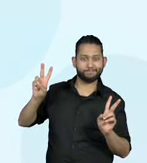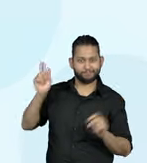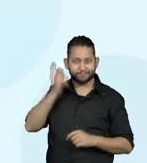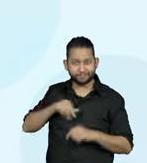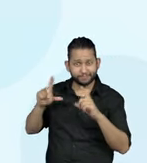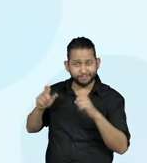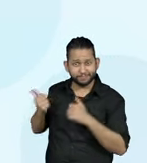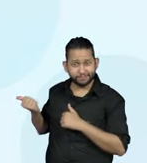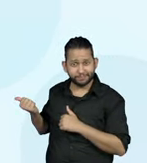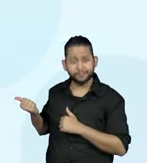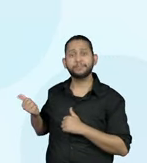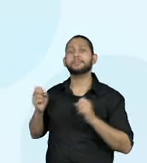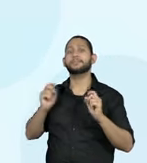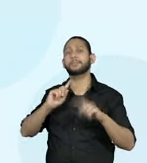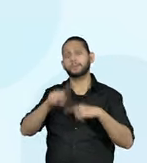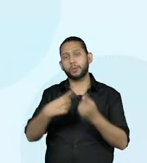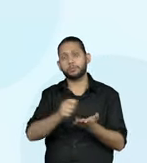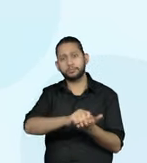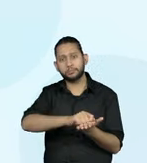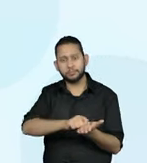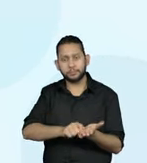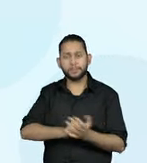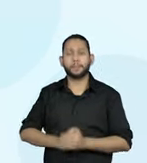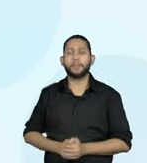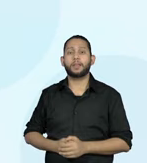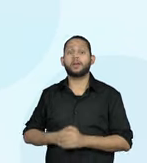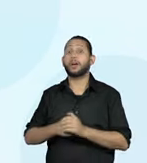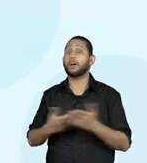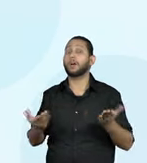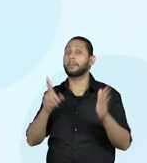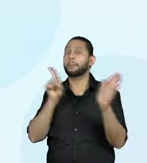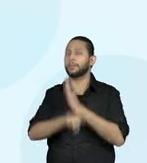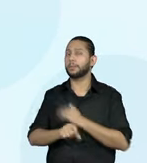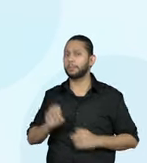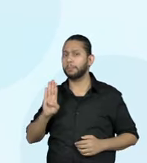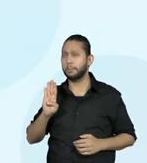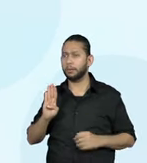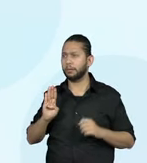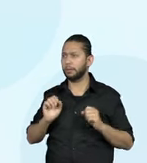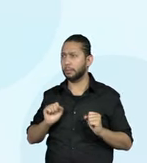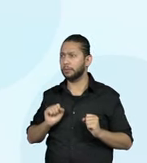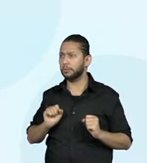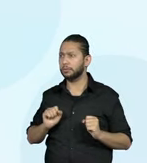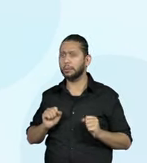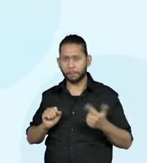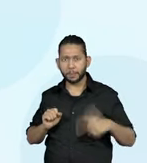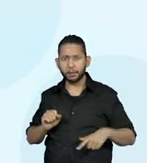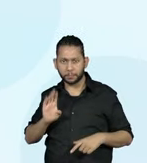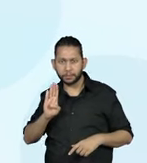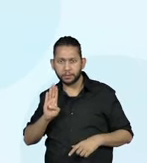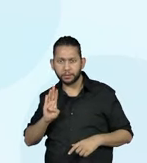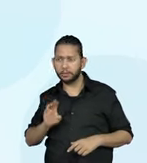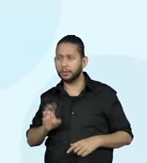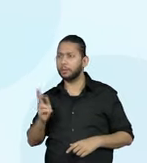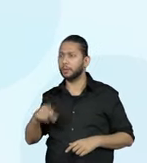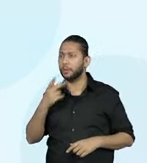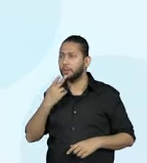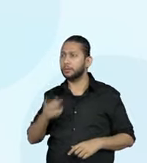ok? Certo? Posso ir para a questão B? E aí? Posso? Ó, os professores